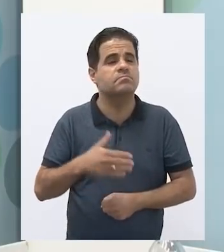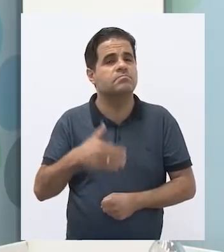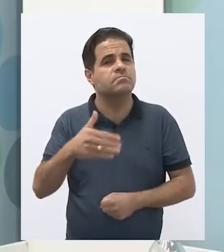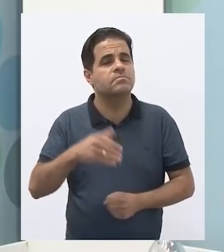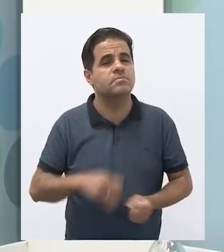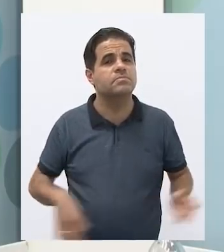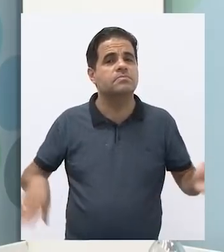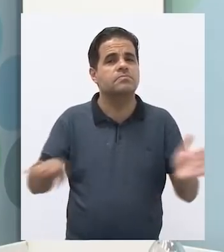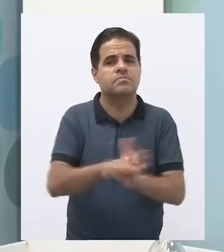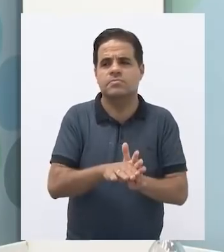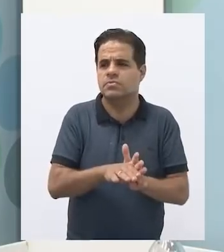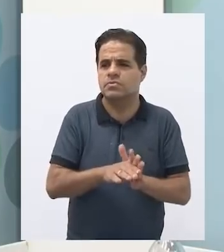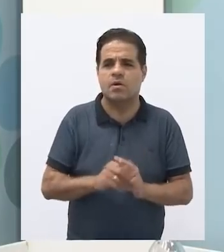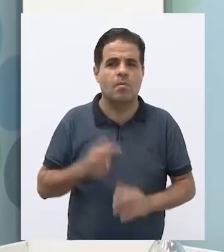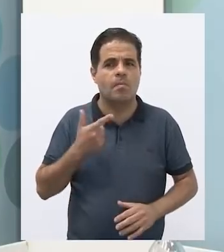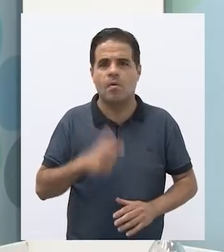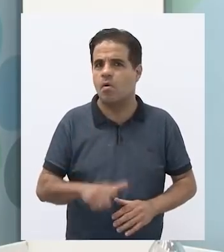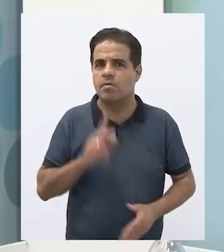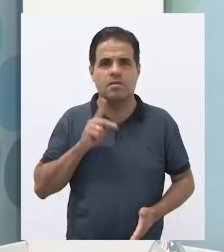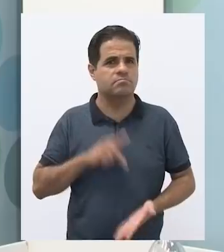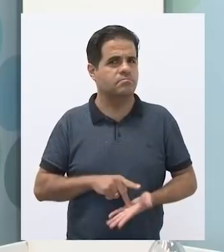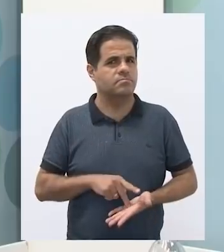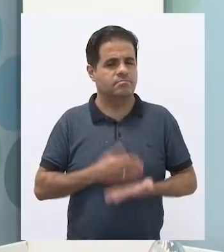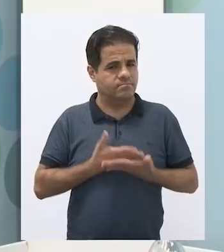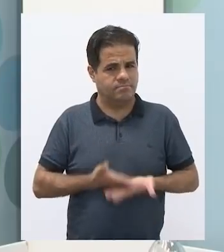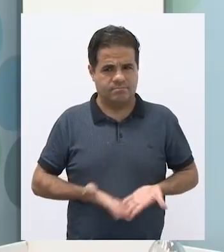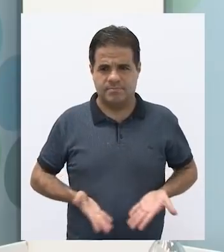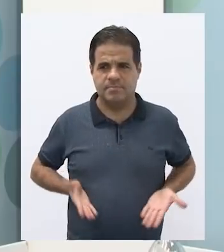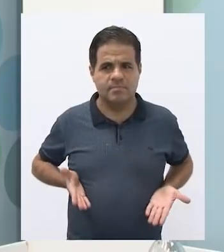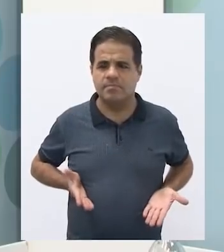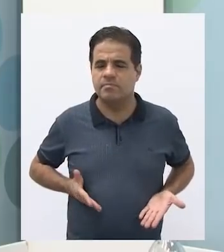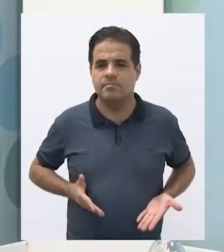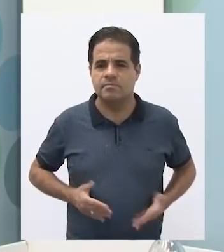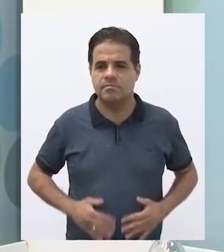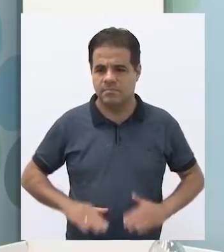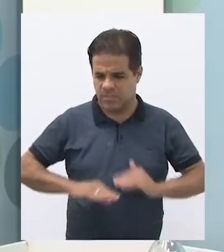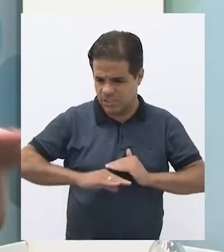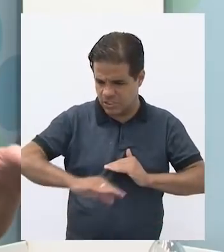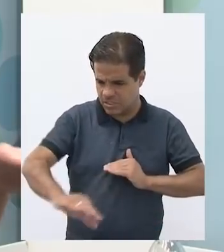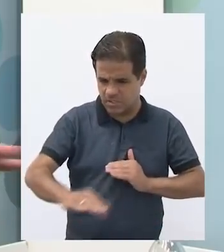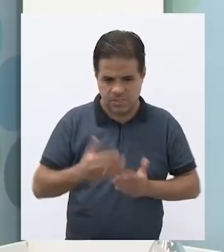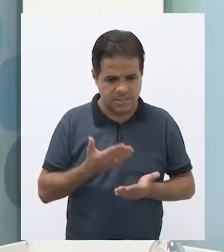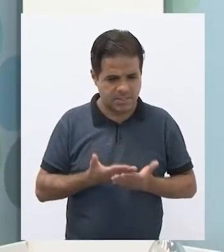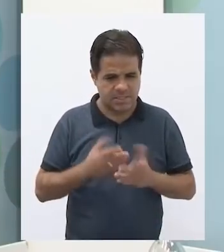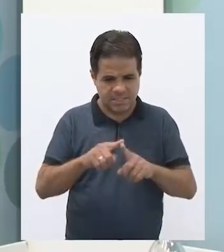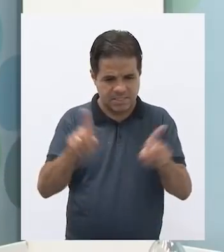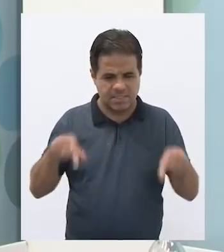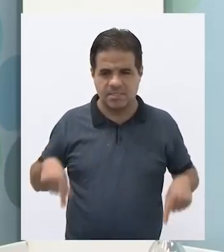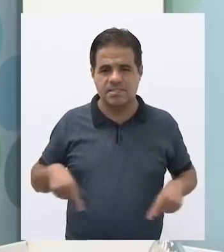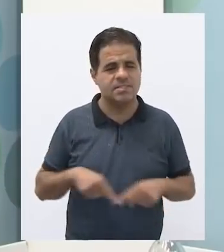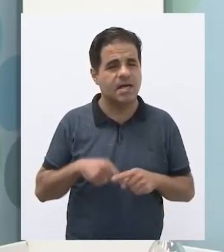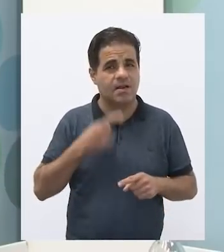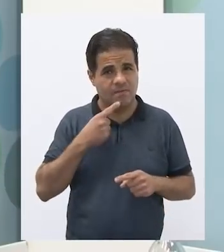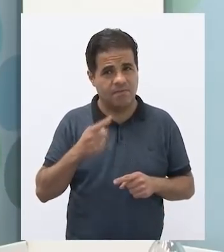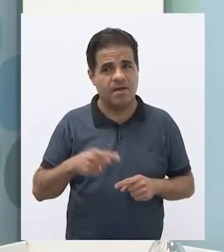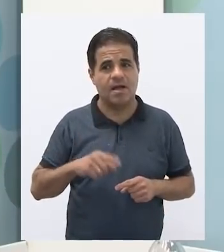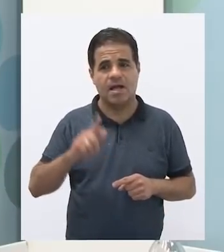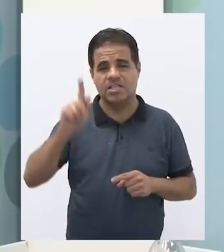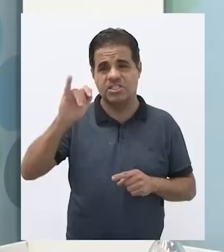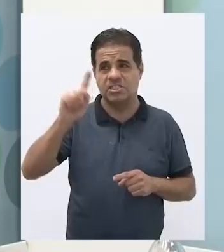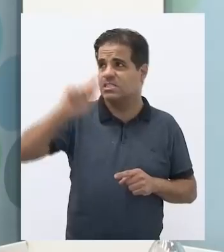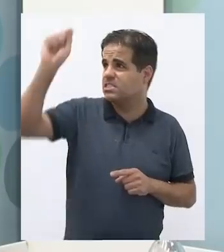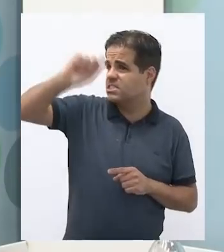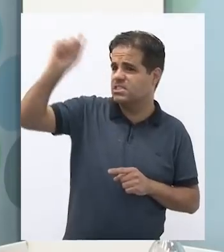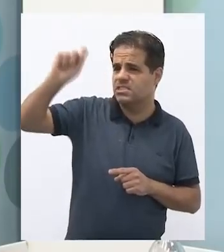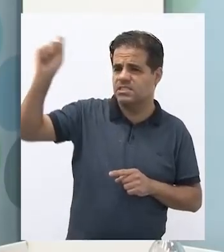quando você chega lá, é uma outra realidade, né? Porque chão de sala, como a gente diz, lá o giz, a lousa,